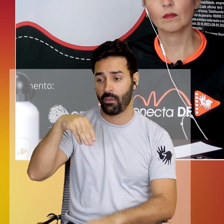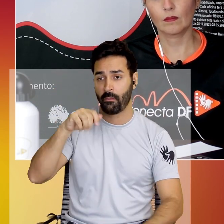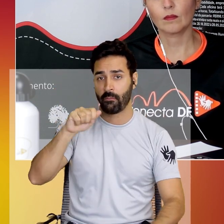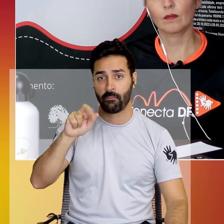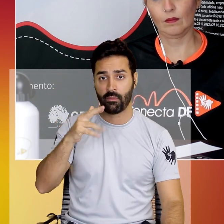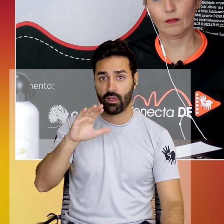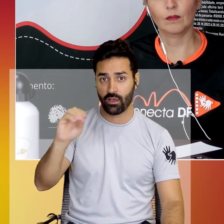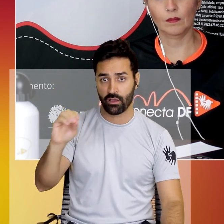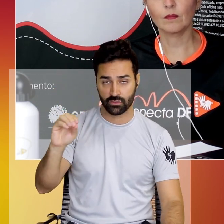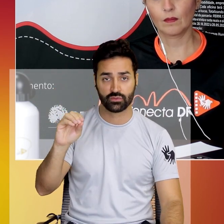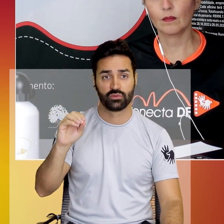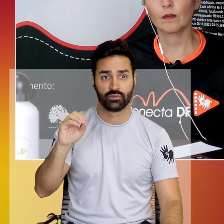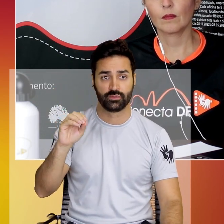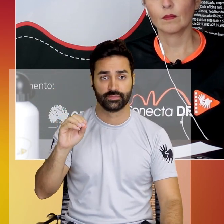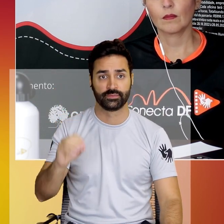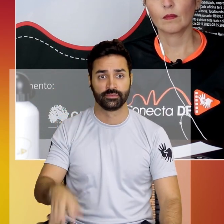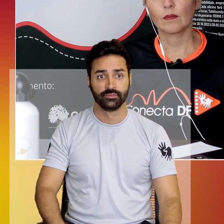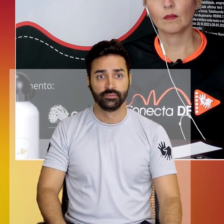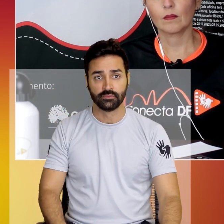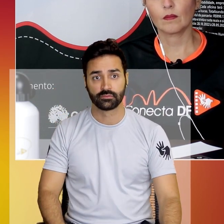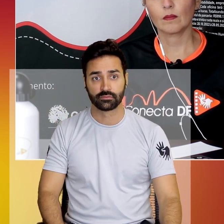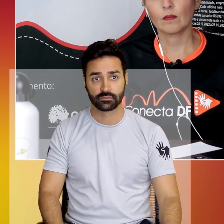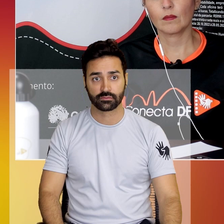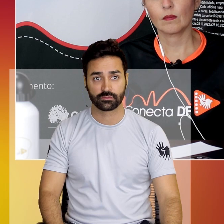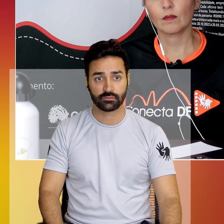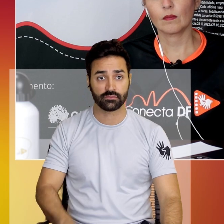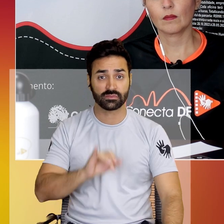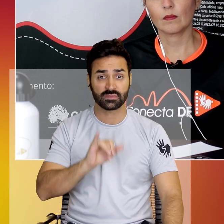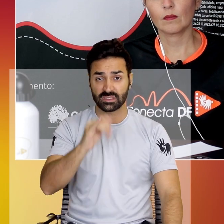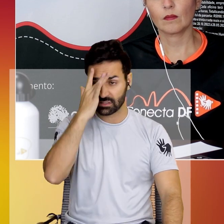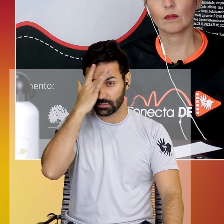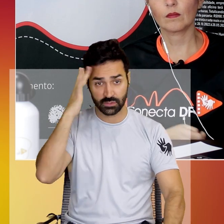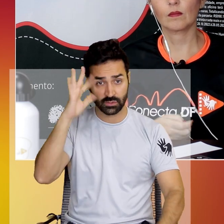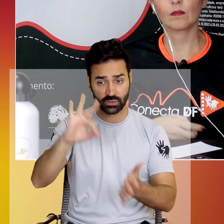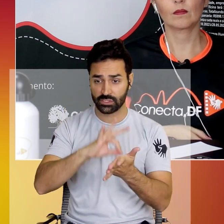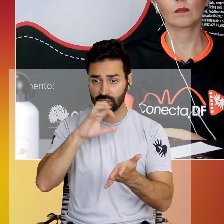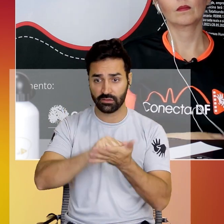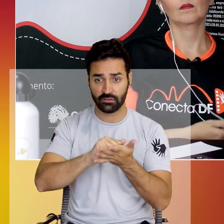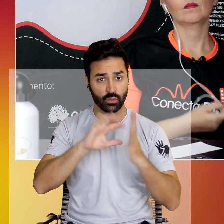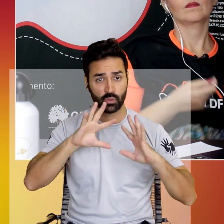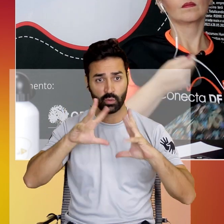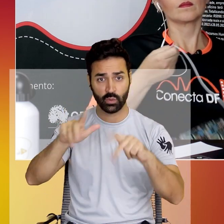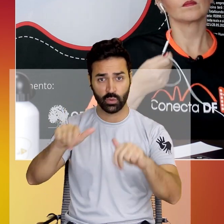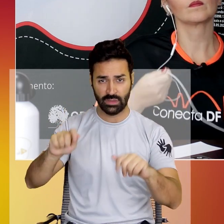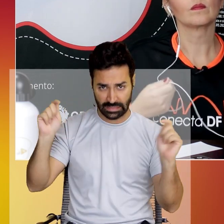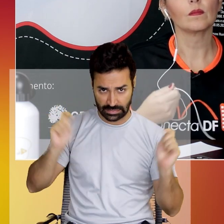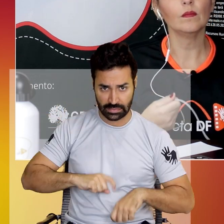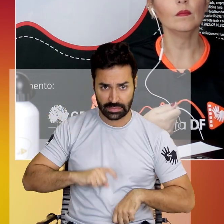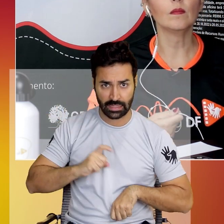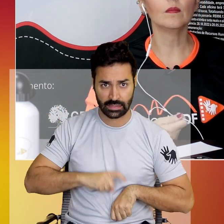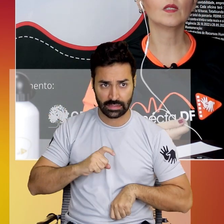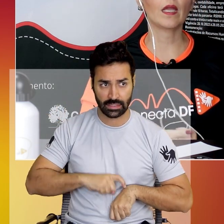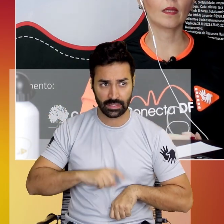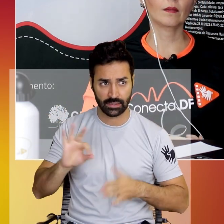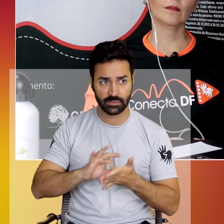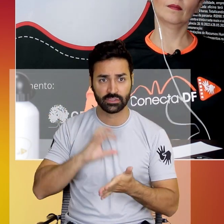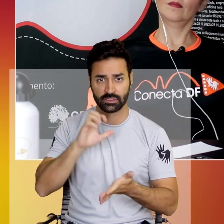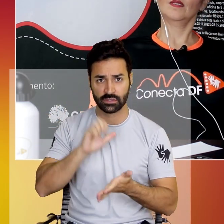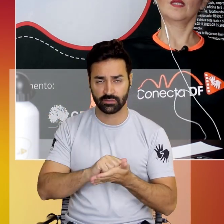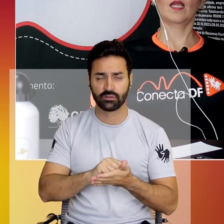todos, vai até março. Quem não se inscreveu em todos, tem como ainda se inscrever?